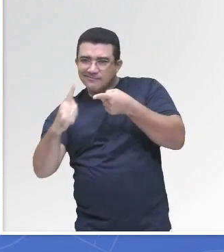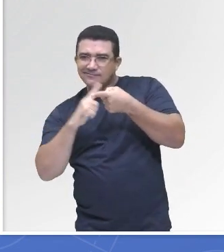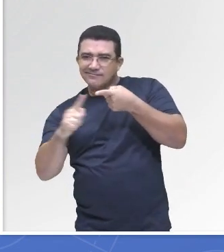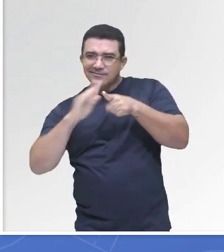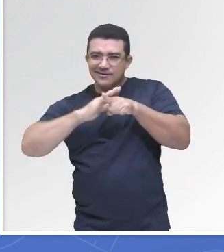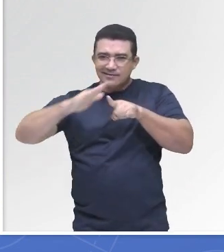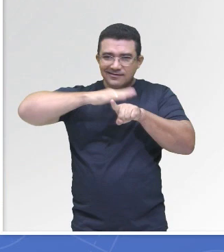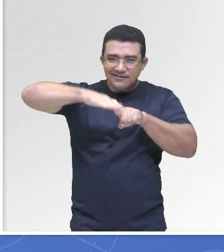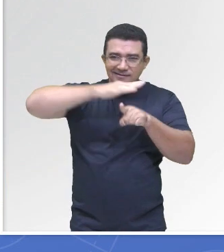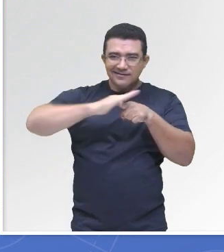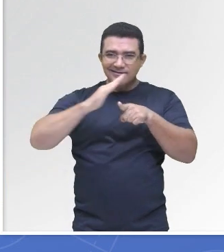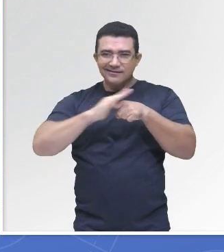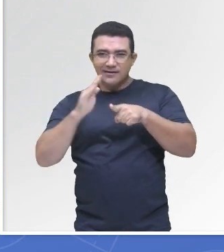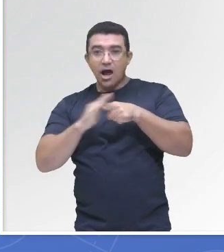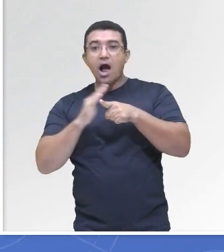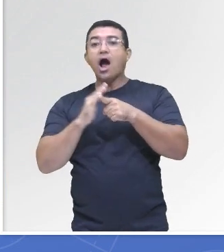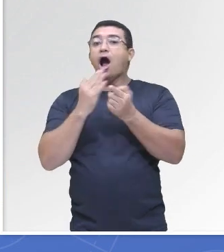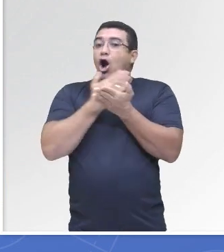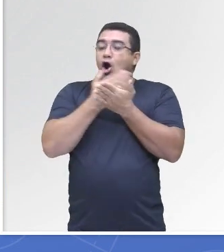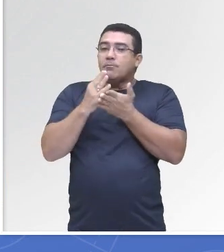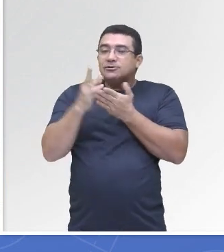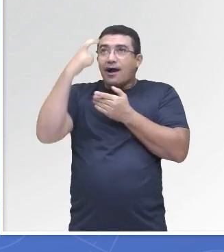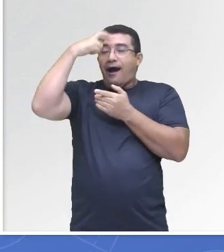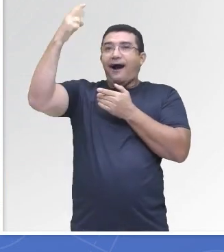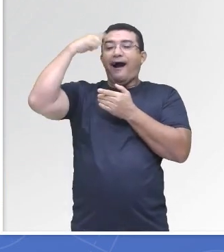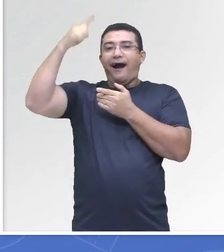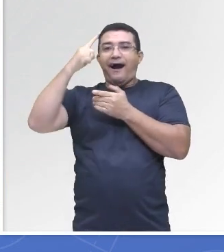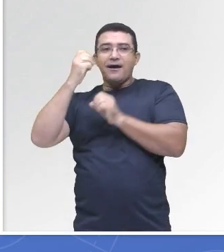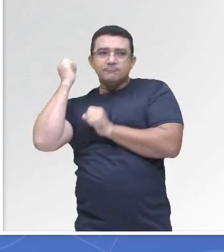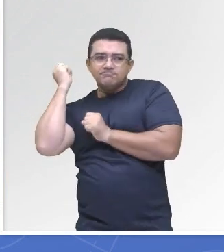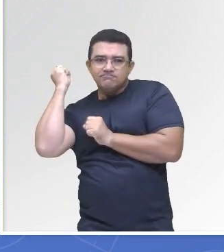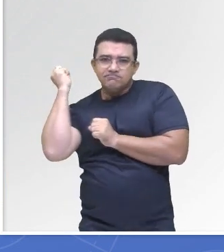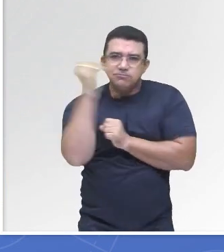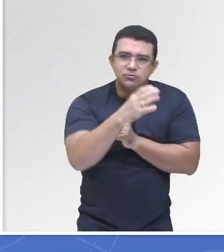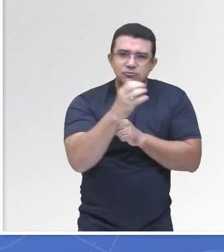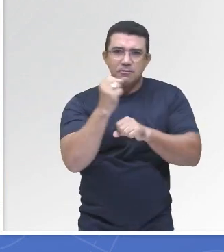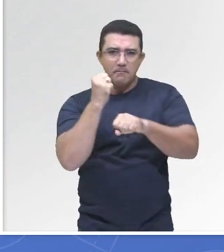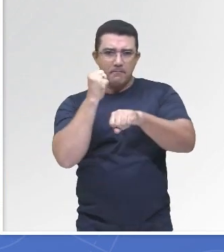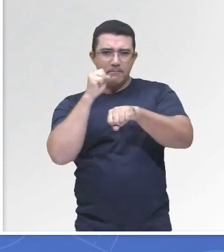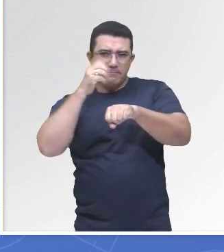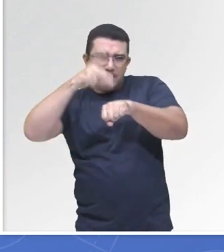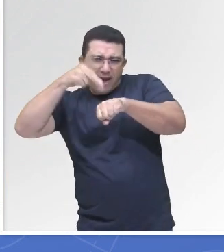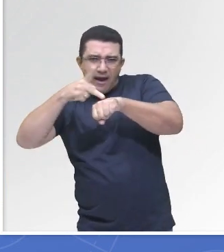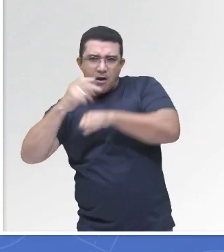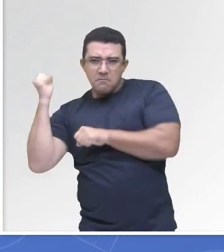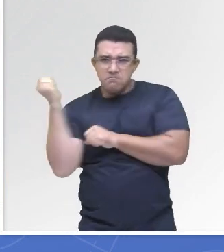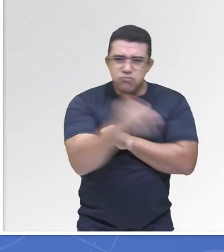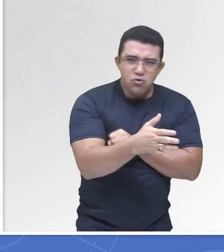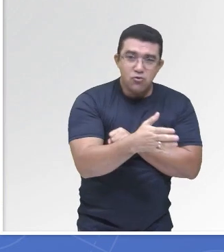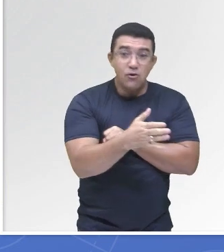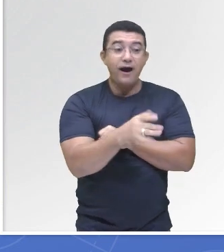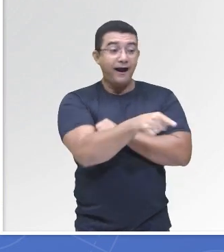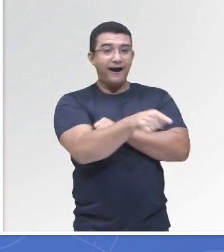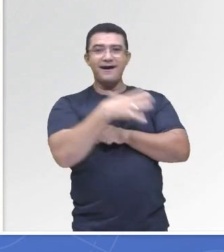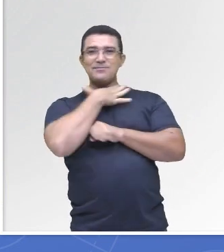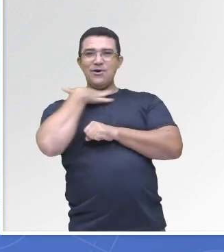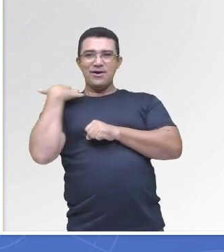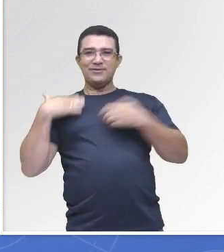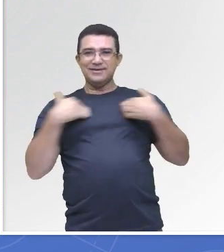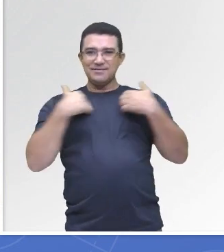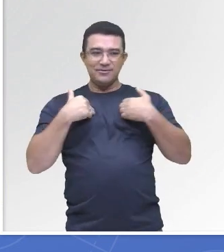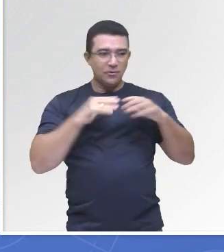abater animais e de explorar ao máximo aquelas carcaças e se alimentar melhor,